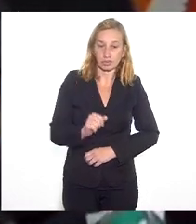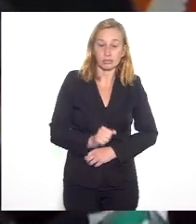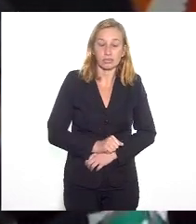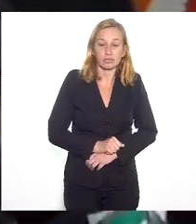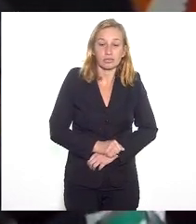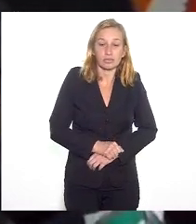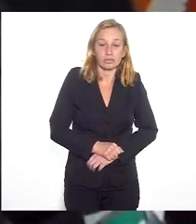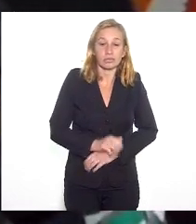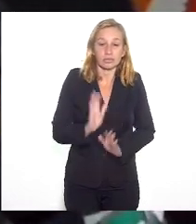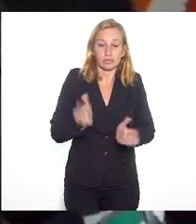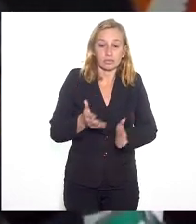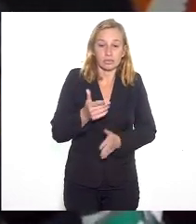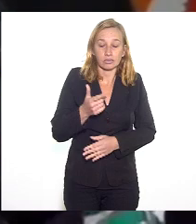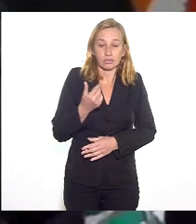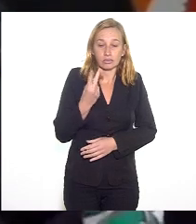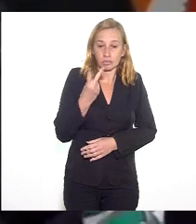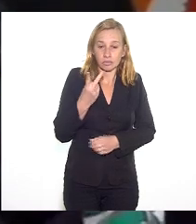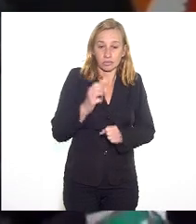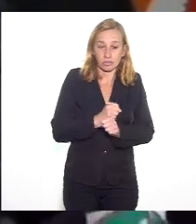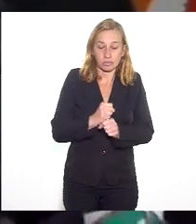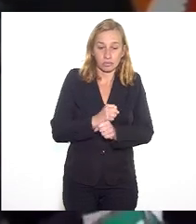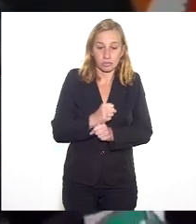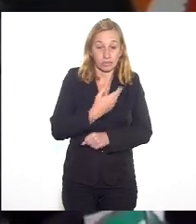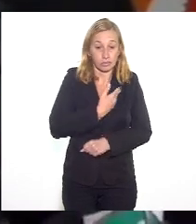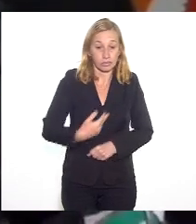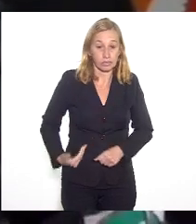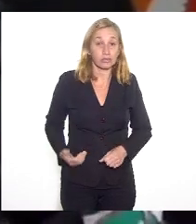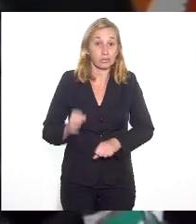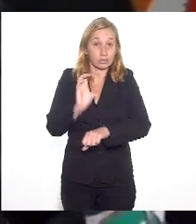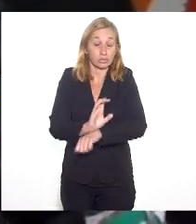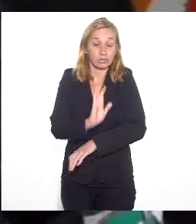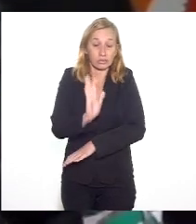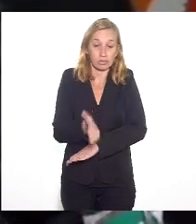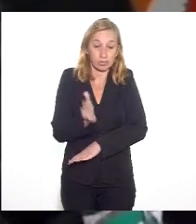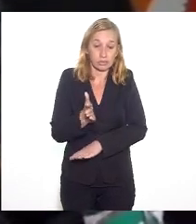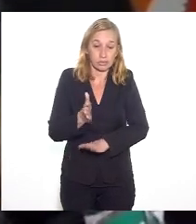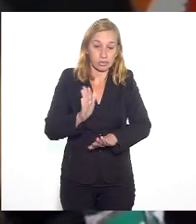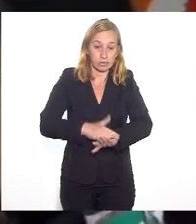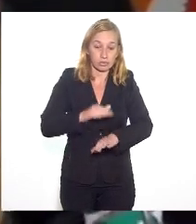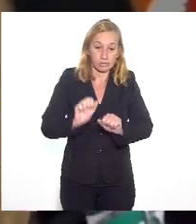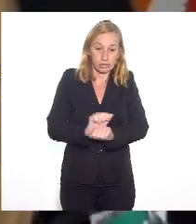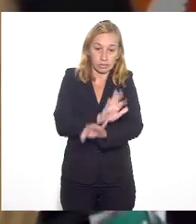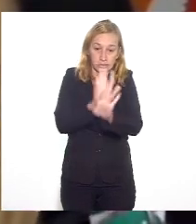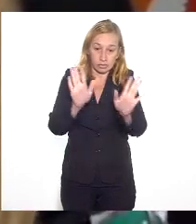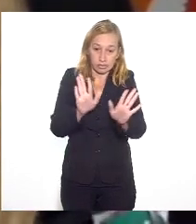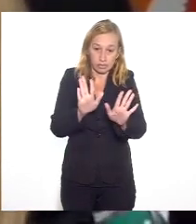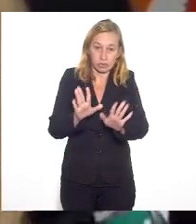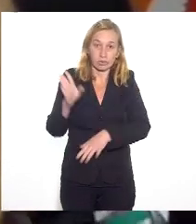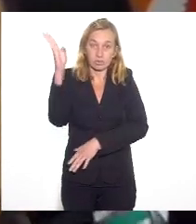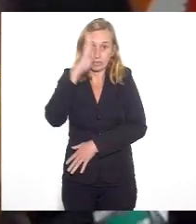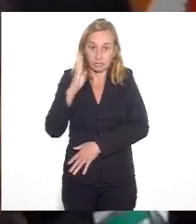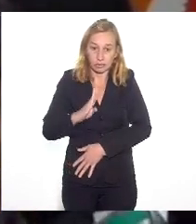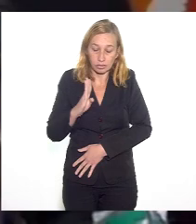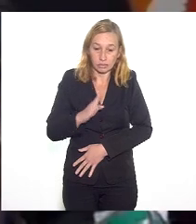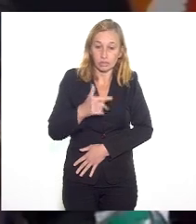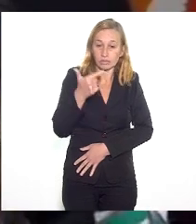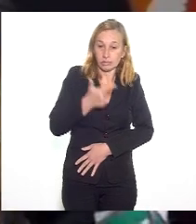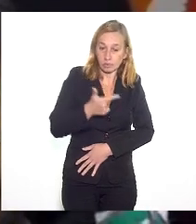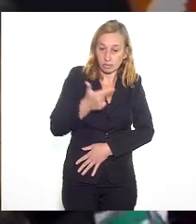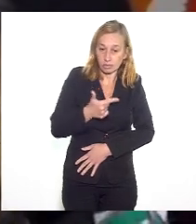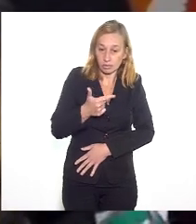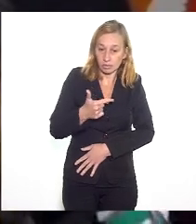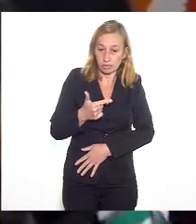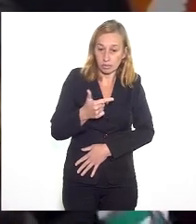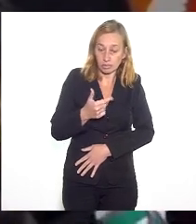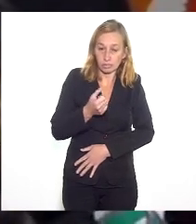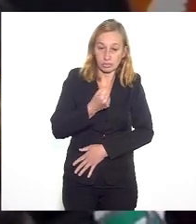com 2 anos e meio de governo, o Estado já é o mais transparente do Brasil, segundo esse mesmo